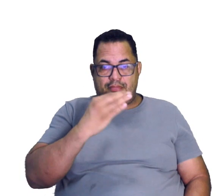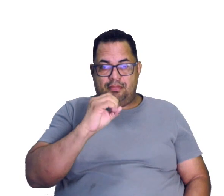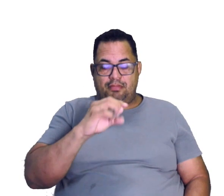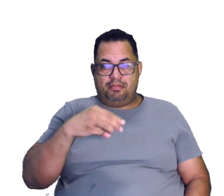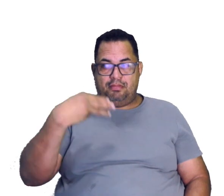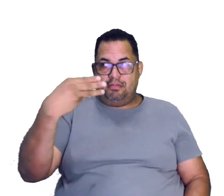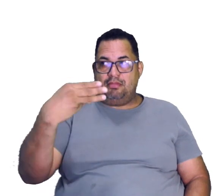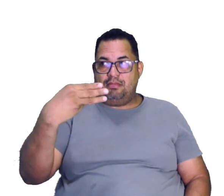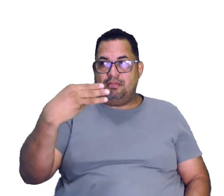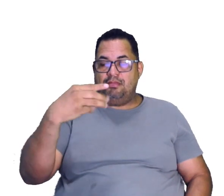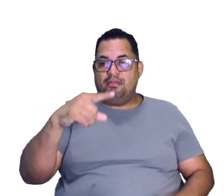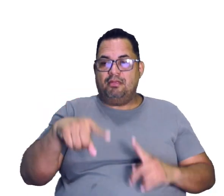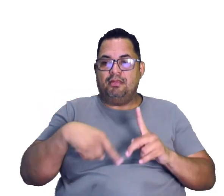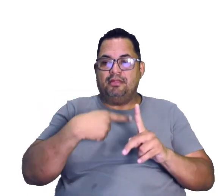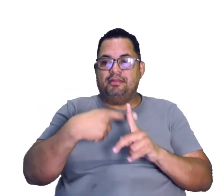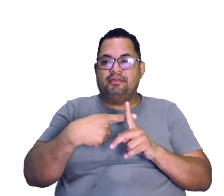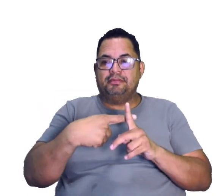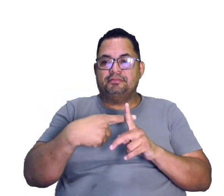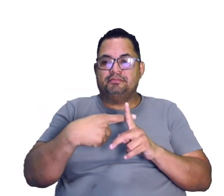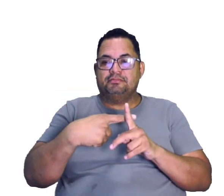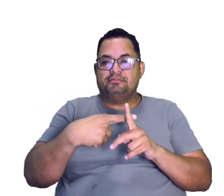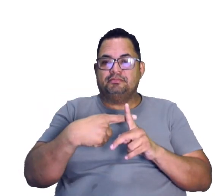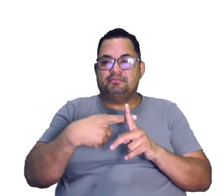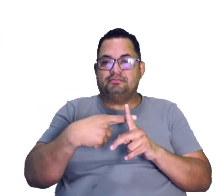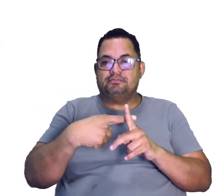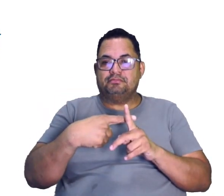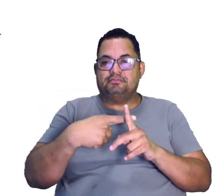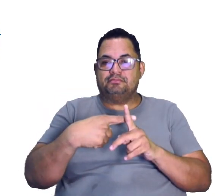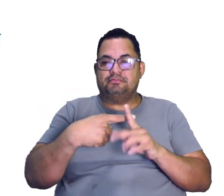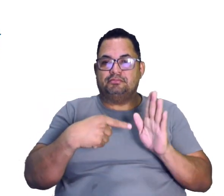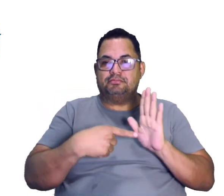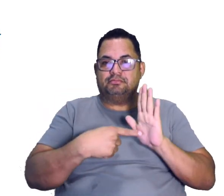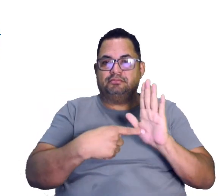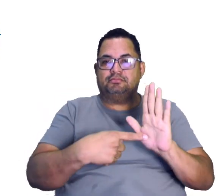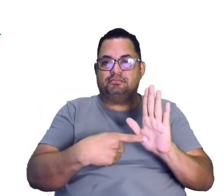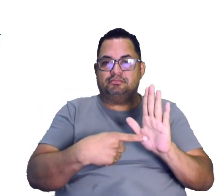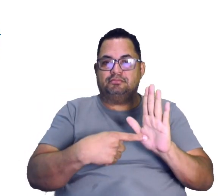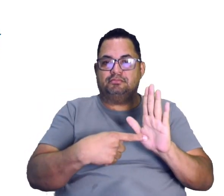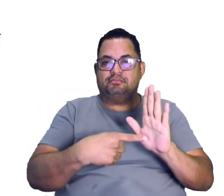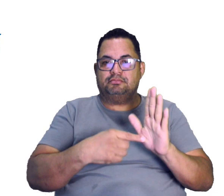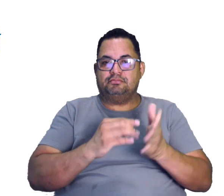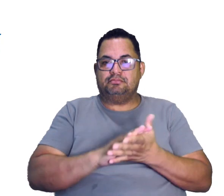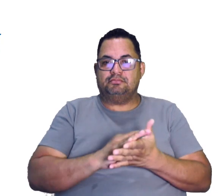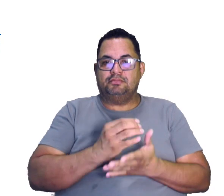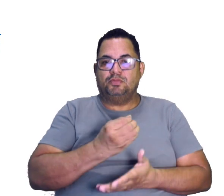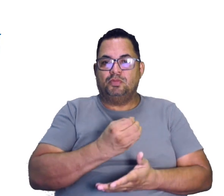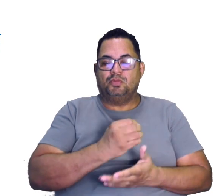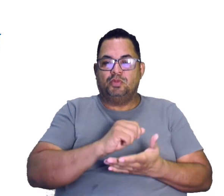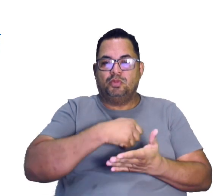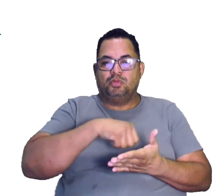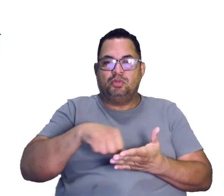ou negativo? Positivo, é um número grande. Eu só estou representando ele em notação